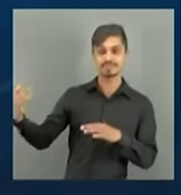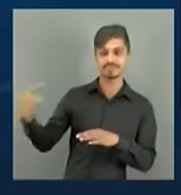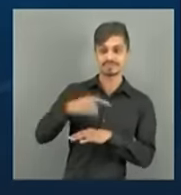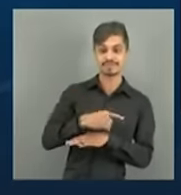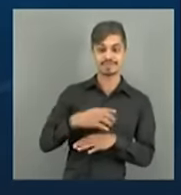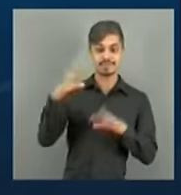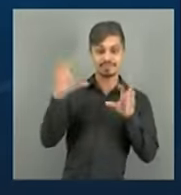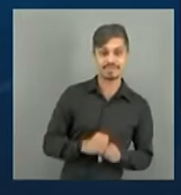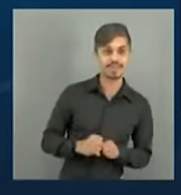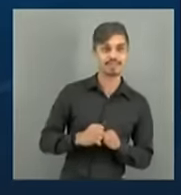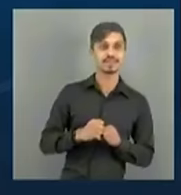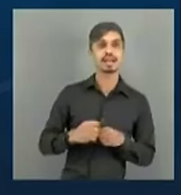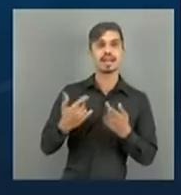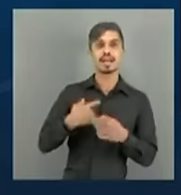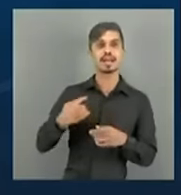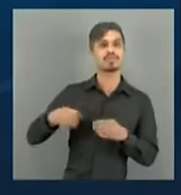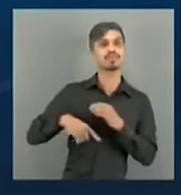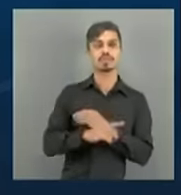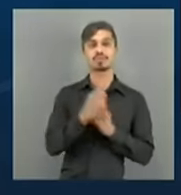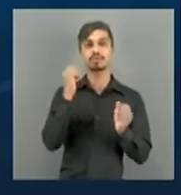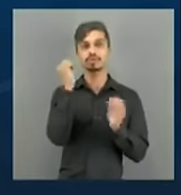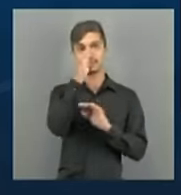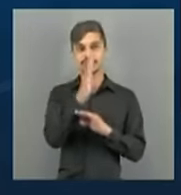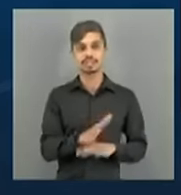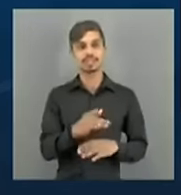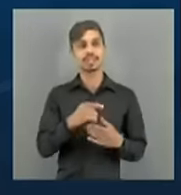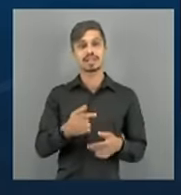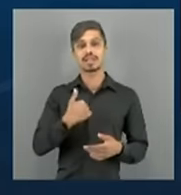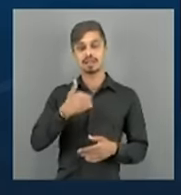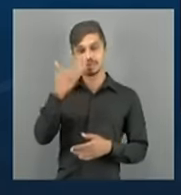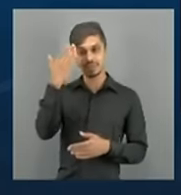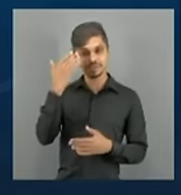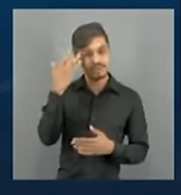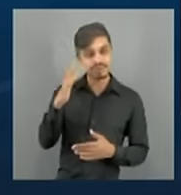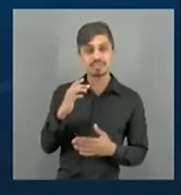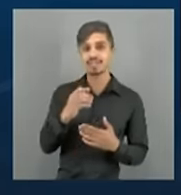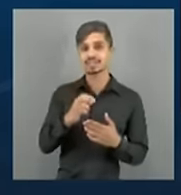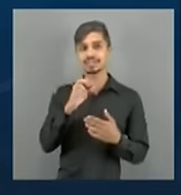preso. Eu acho que eu devo ter, não sei quantos mandatos eu tenho aí já. Eu